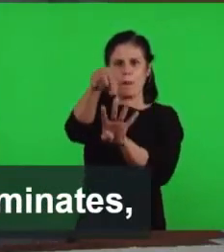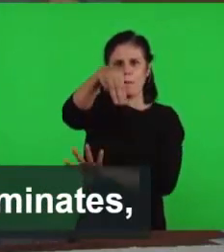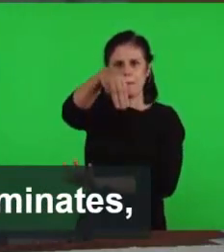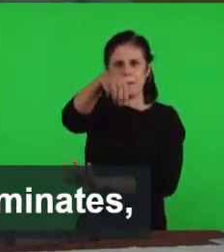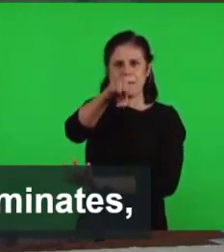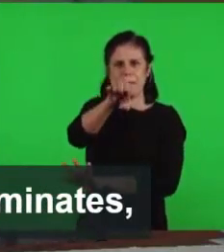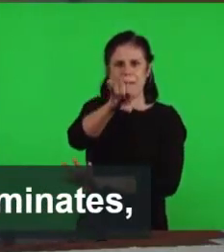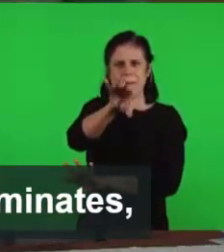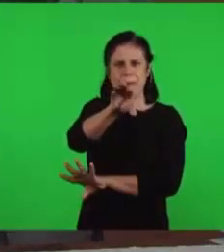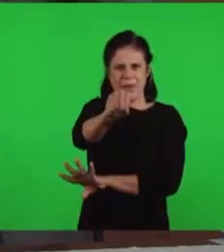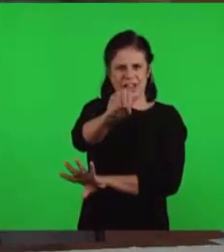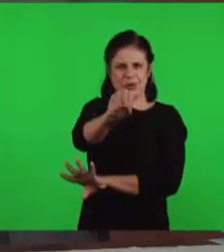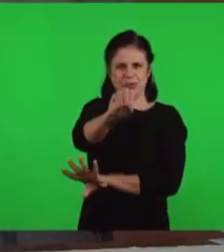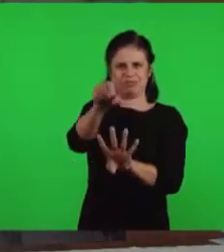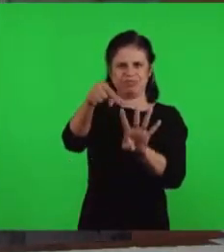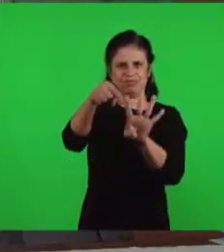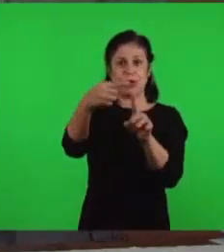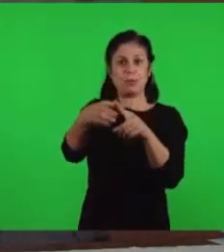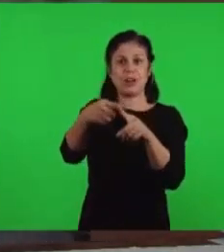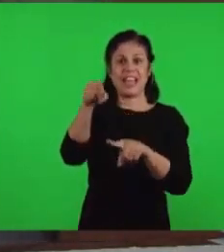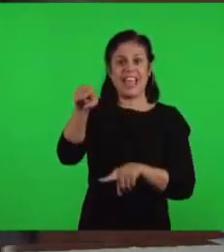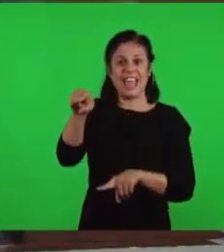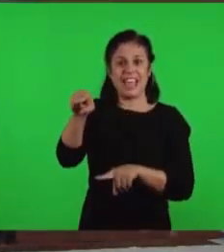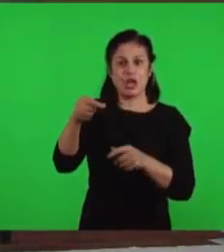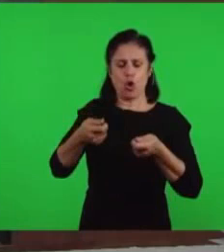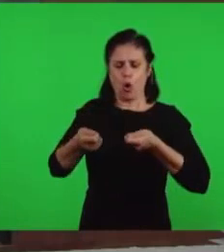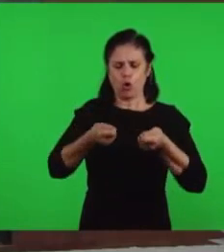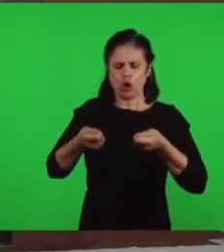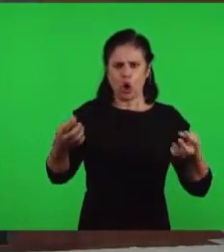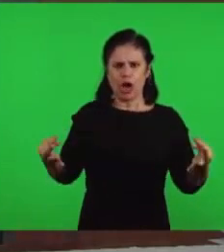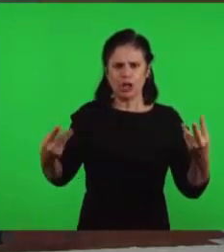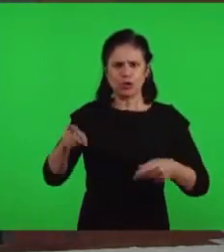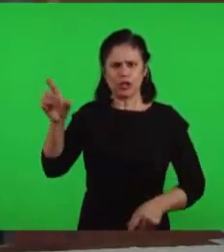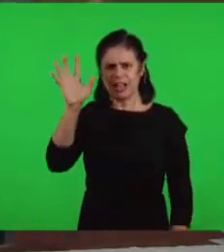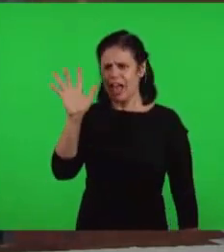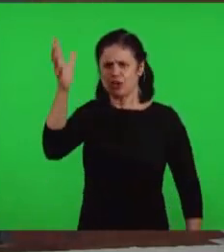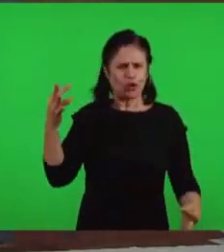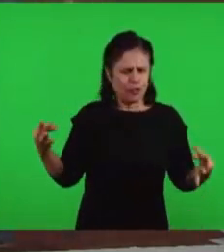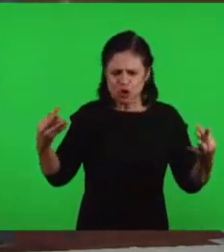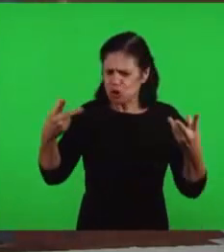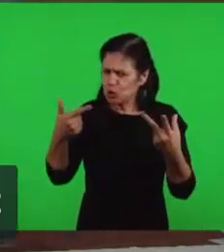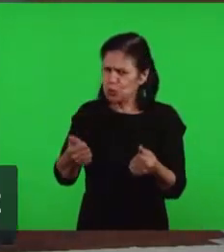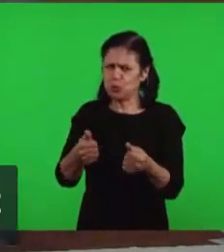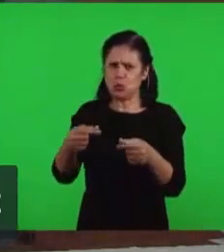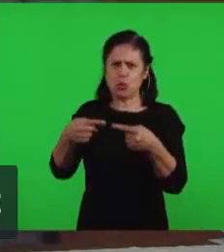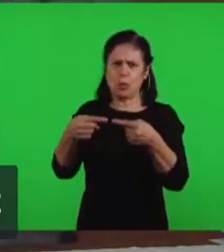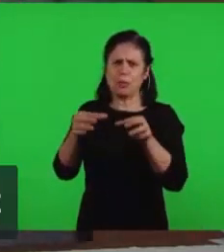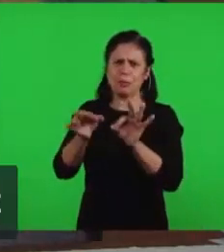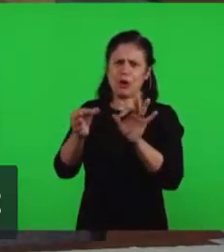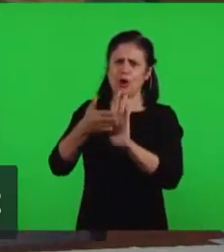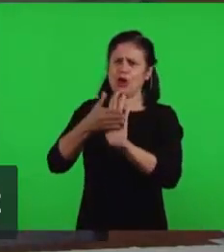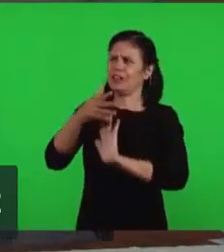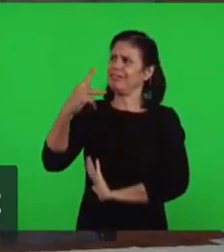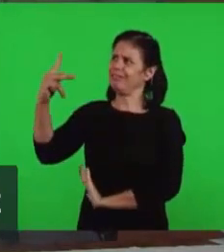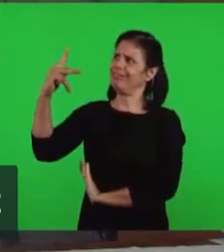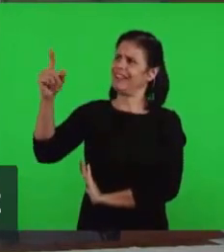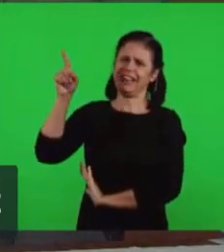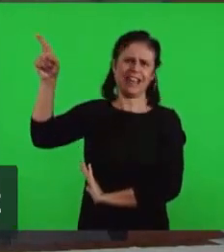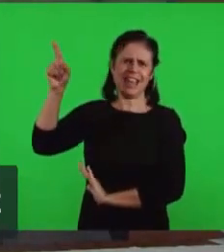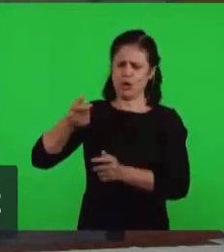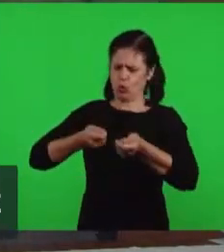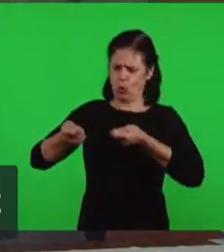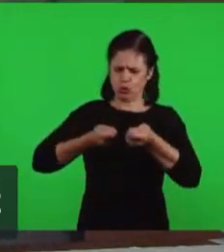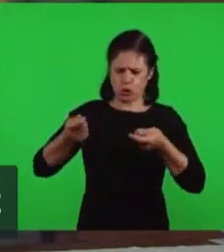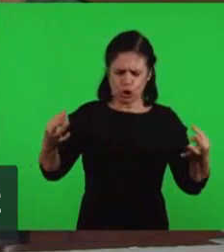está presente Érica domina ele quem dirige tudo é ele quem resolve todas as coisas do projeto dele então ele tem um